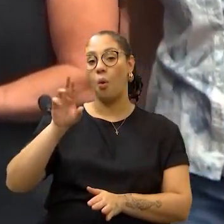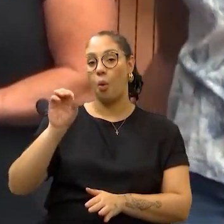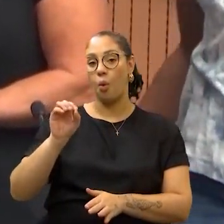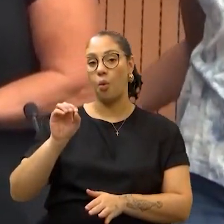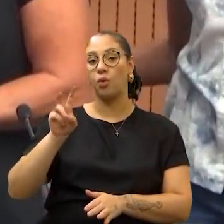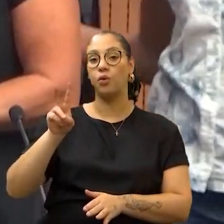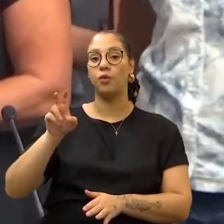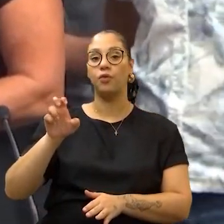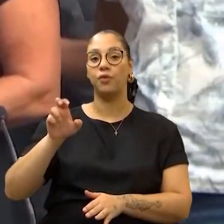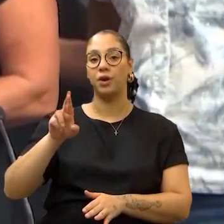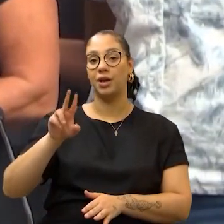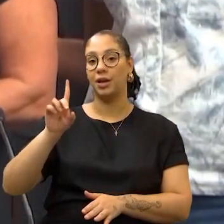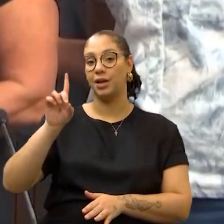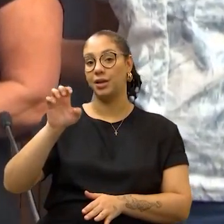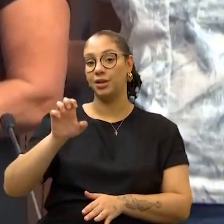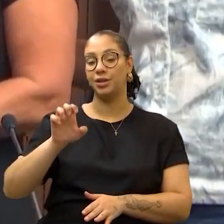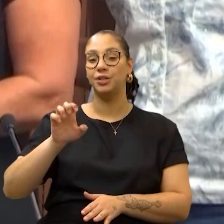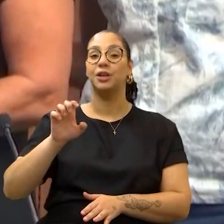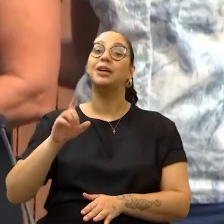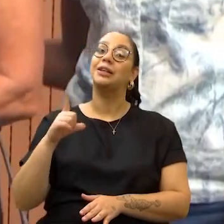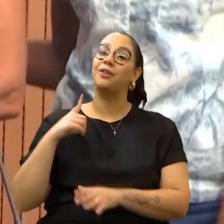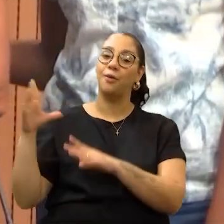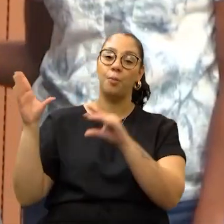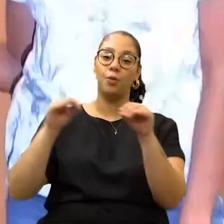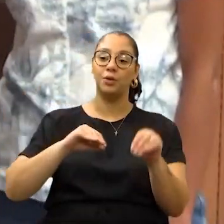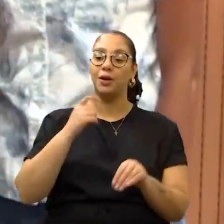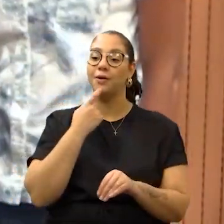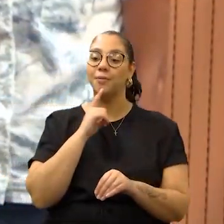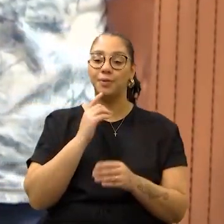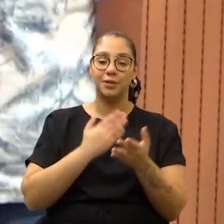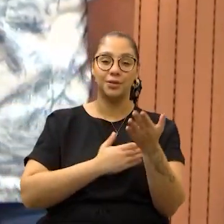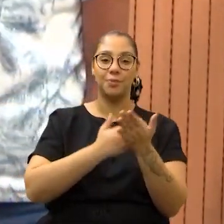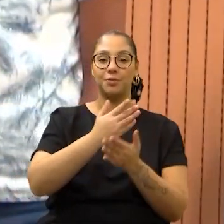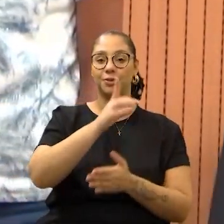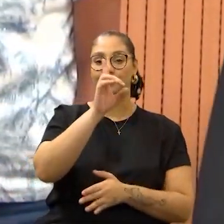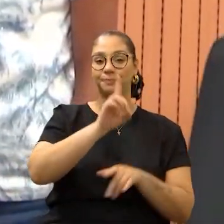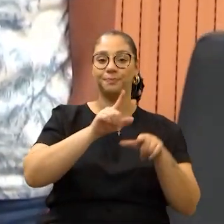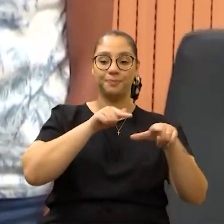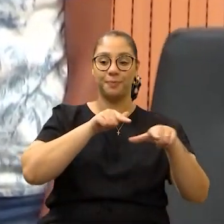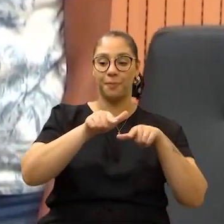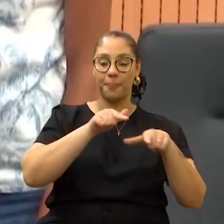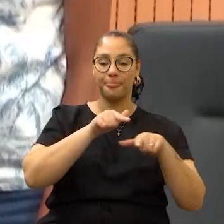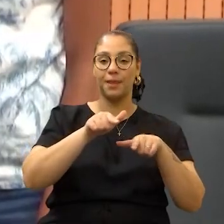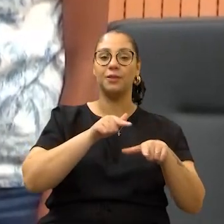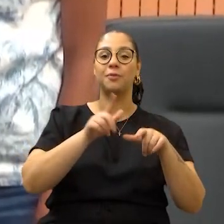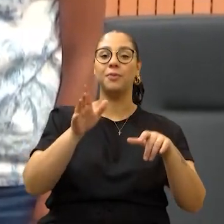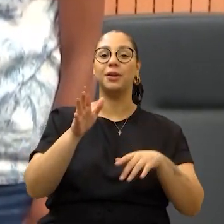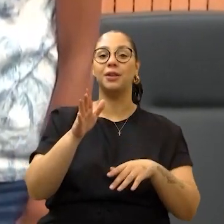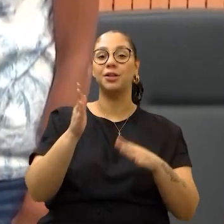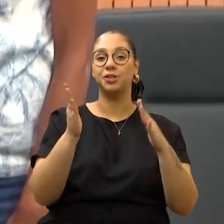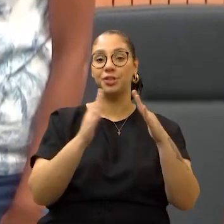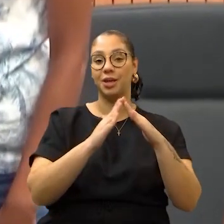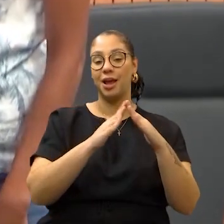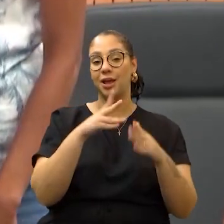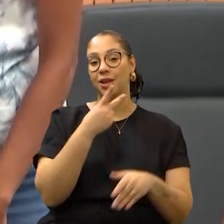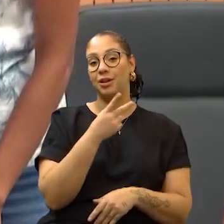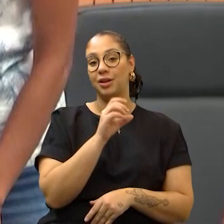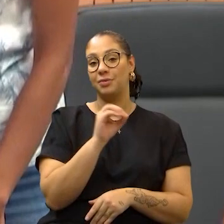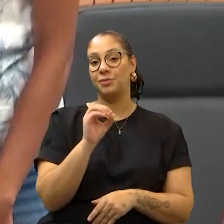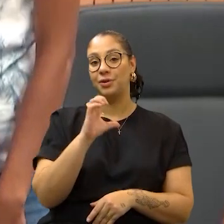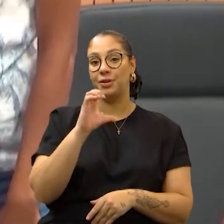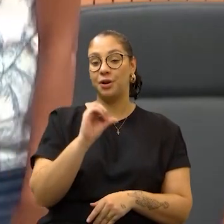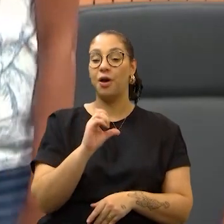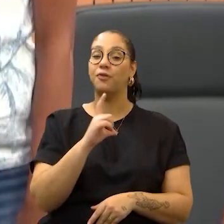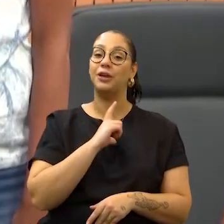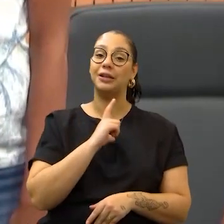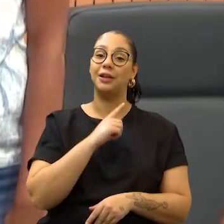veio para Campinas em busca de novas oportunidades. Entrou na diretoria do Sindicato das Trabalhadoras Domésticas em 2009,